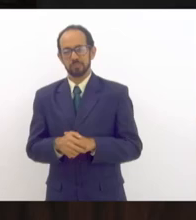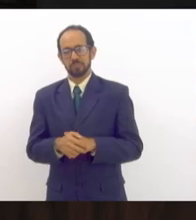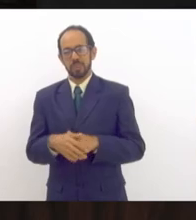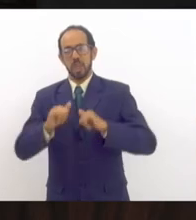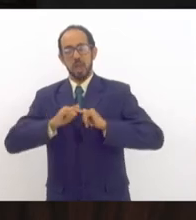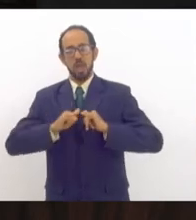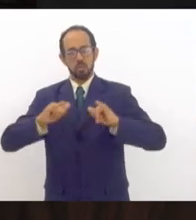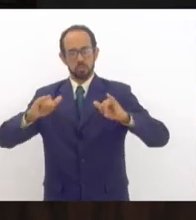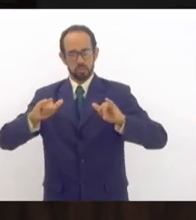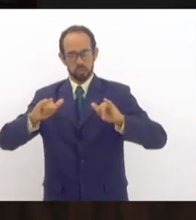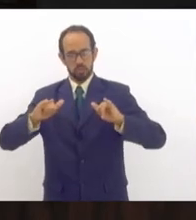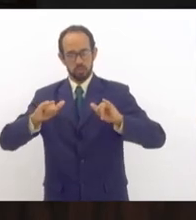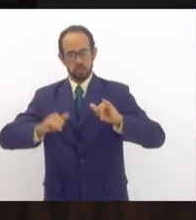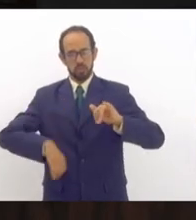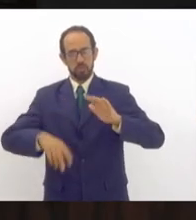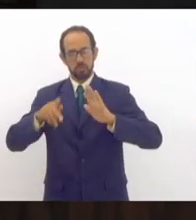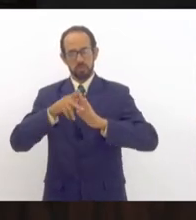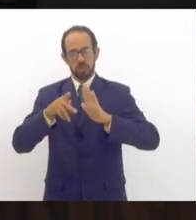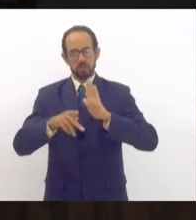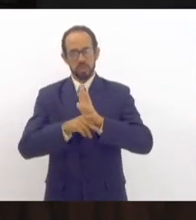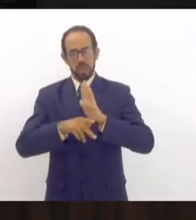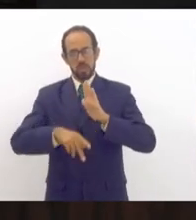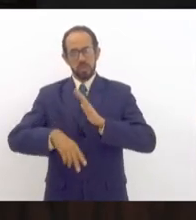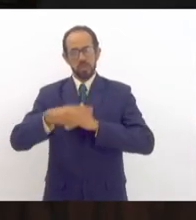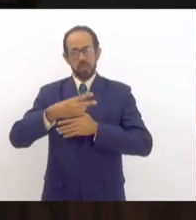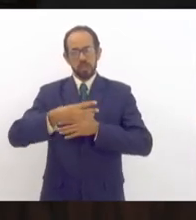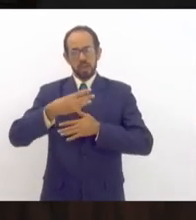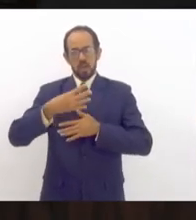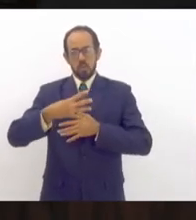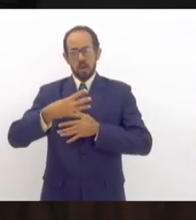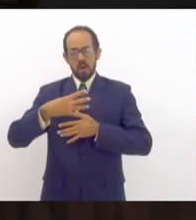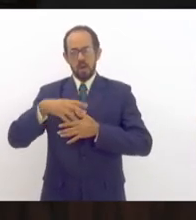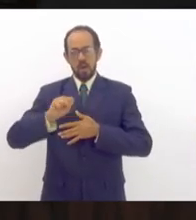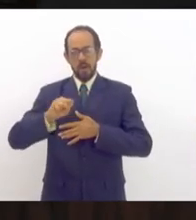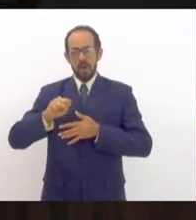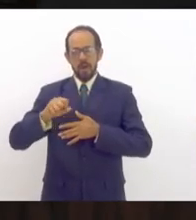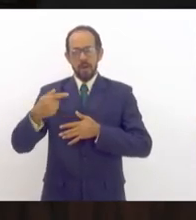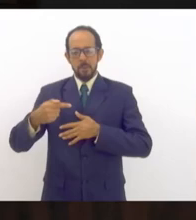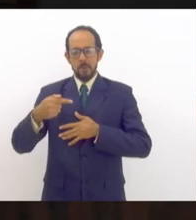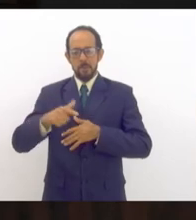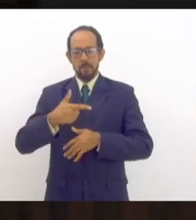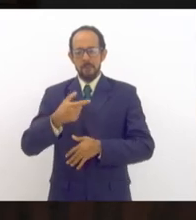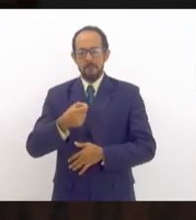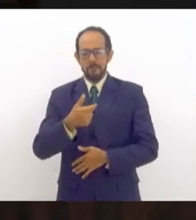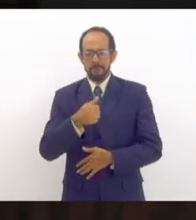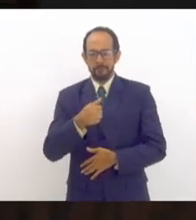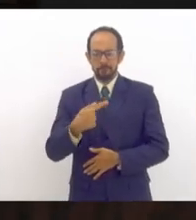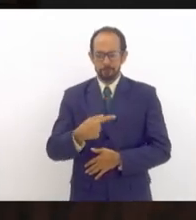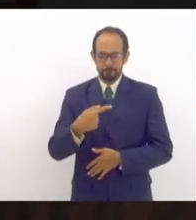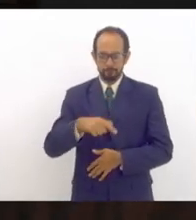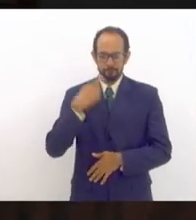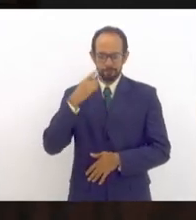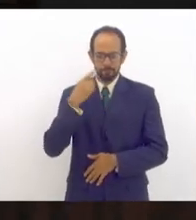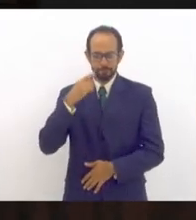anuncio projeto de lei 3487/2017 autoria do deputada Átila Nunes